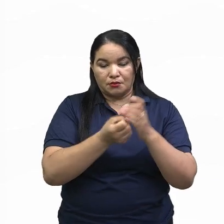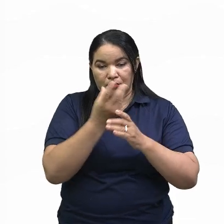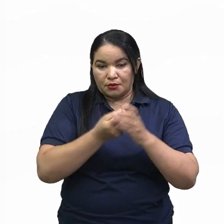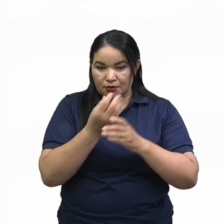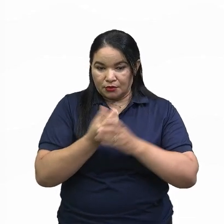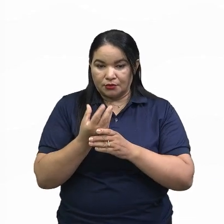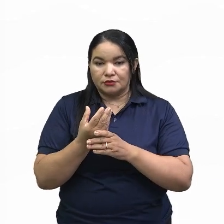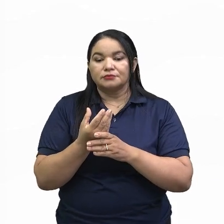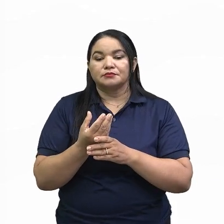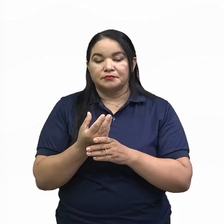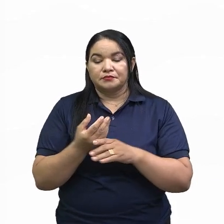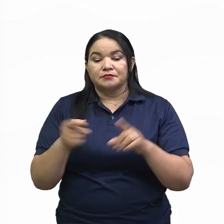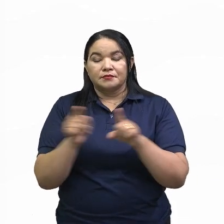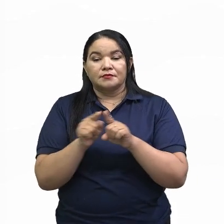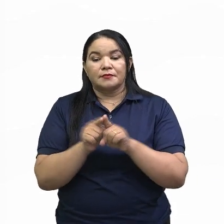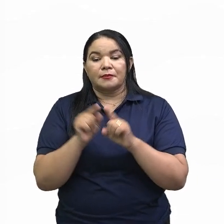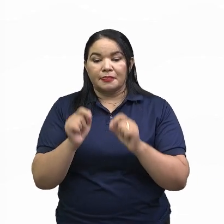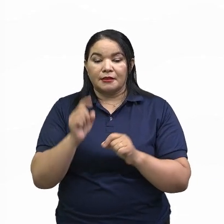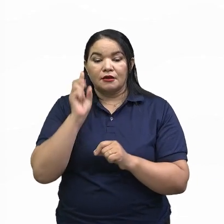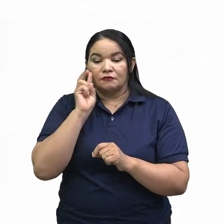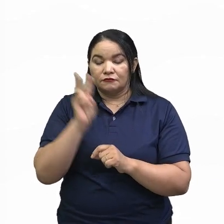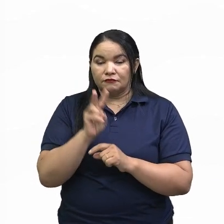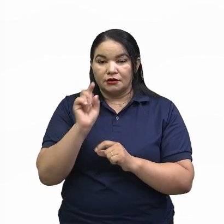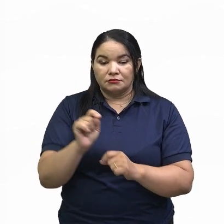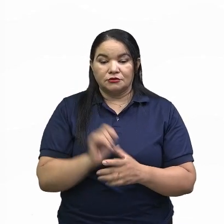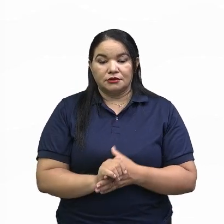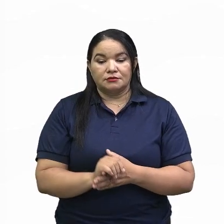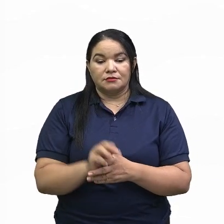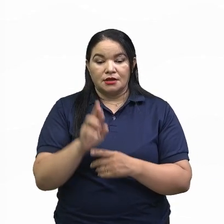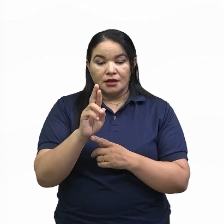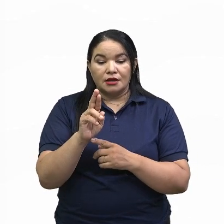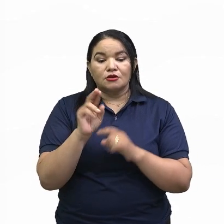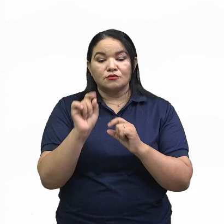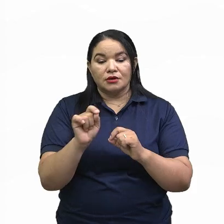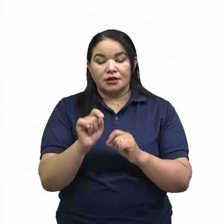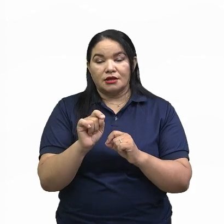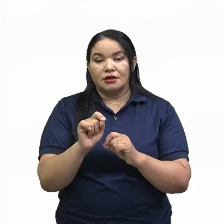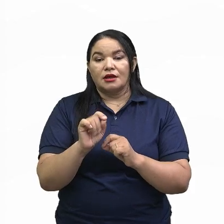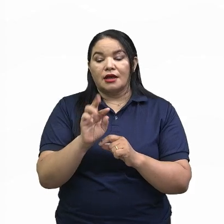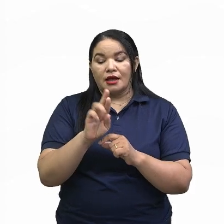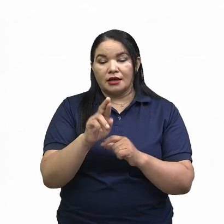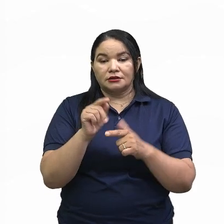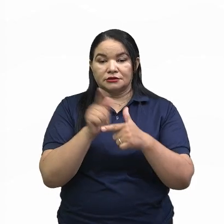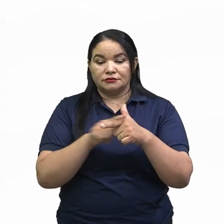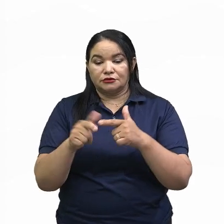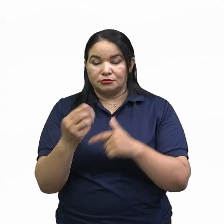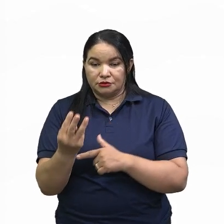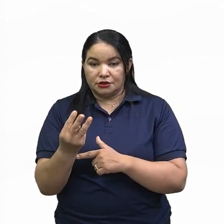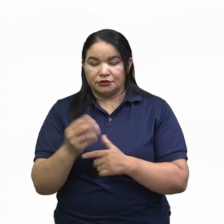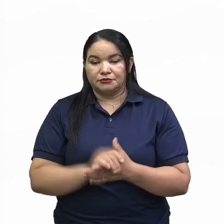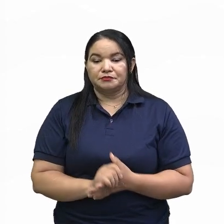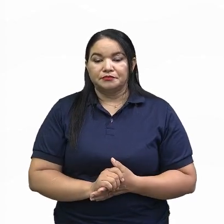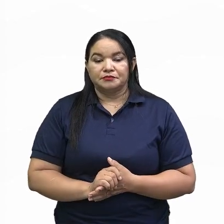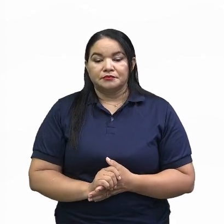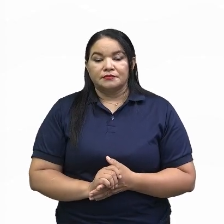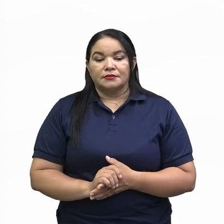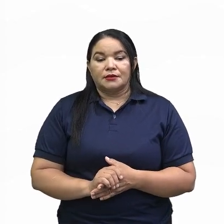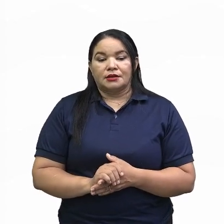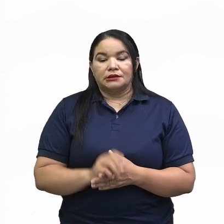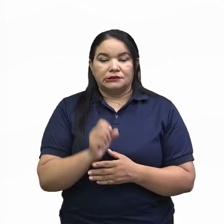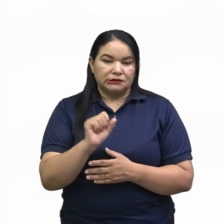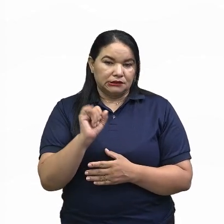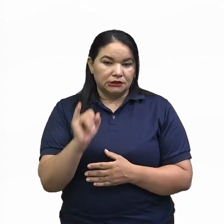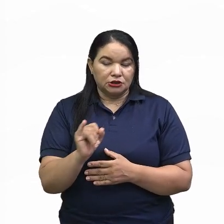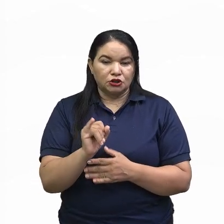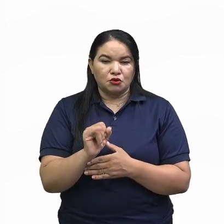apresentado, nós temos que a resistência equivalente é R por 3, porque a gente tinha 3 geradores. No caso de N geradores, ou